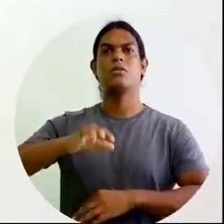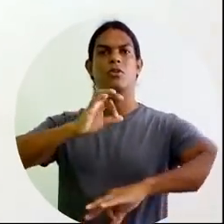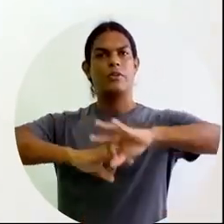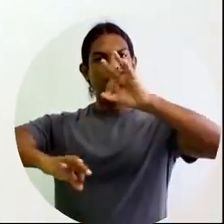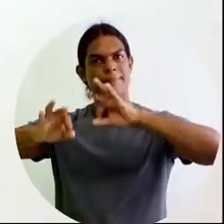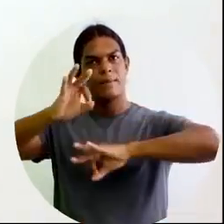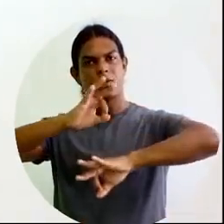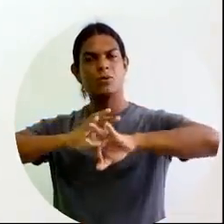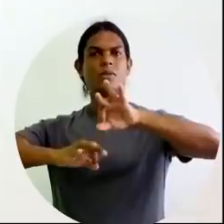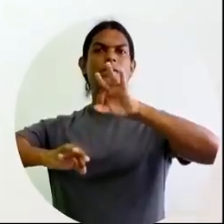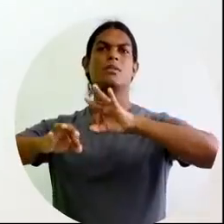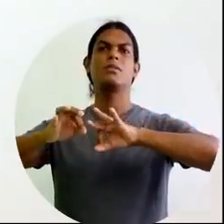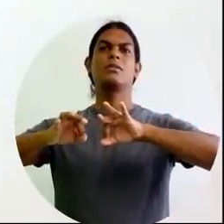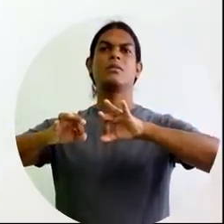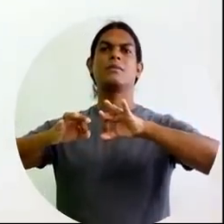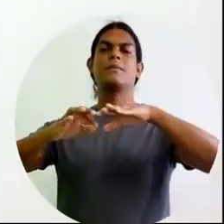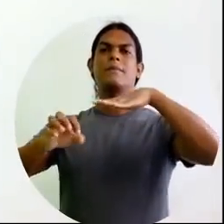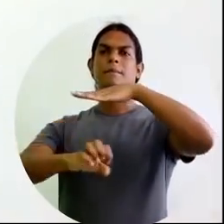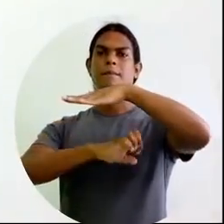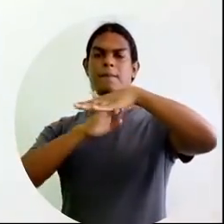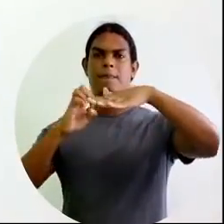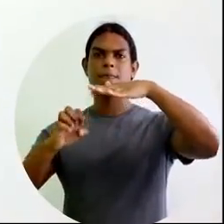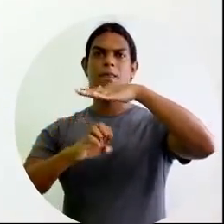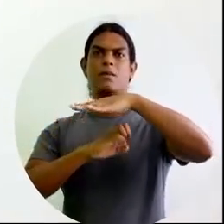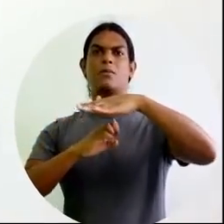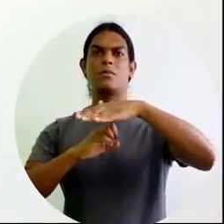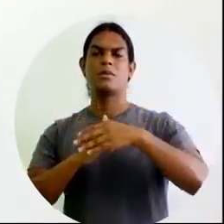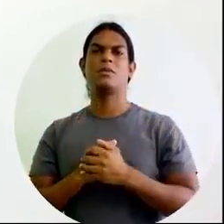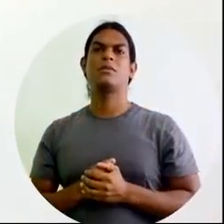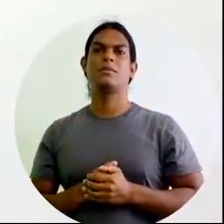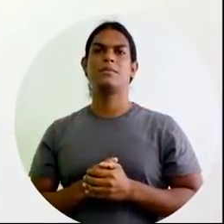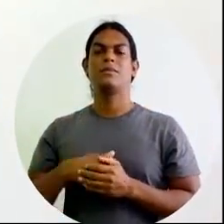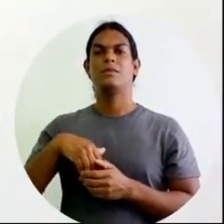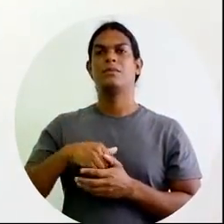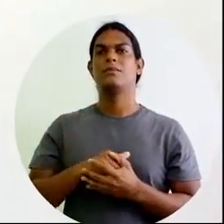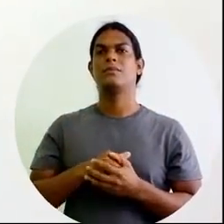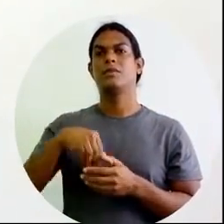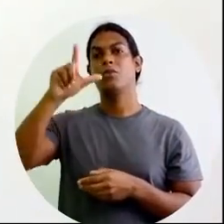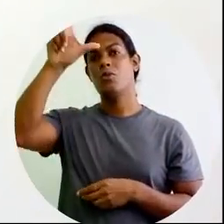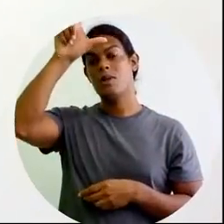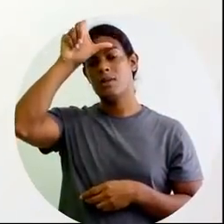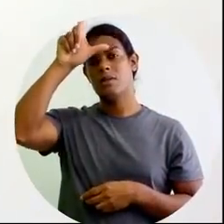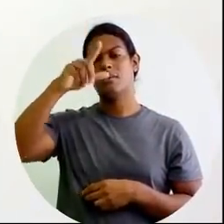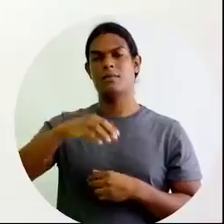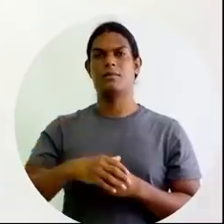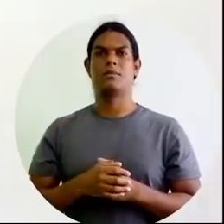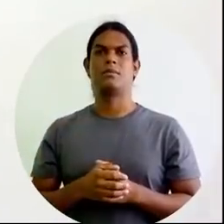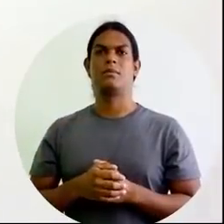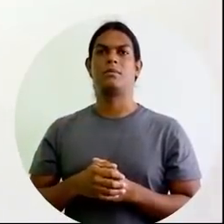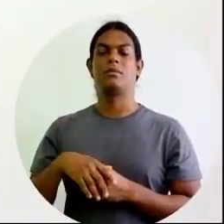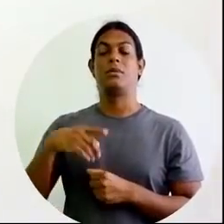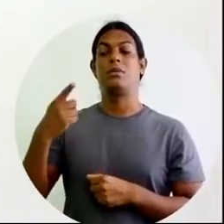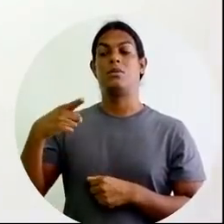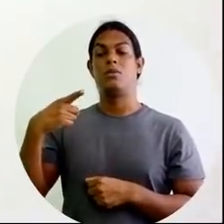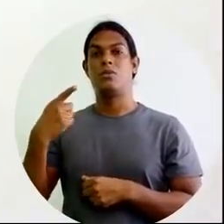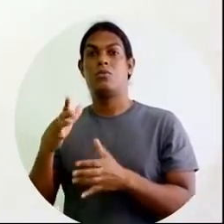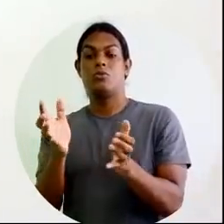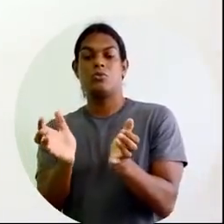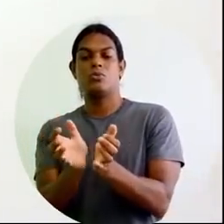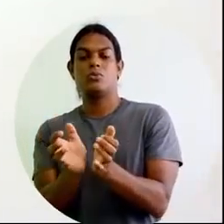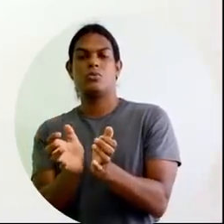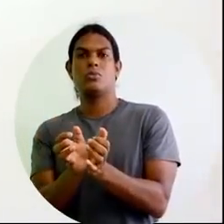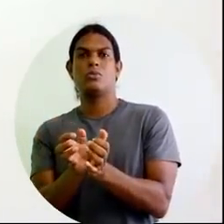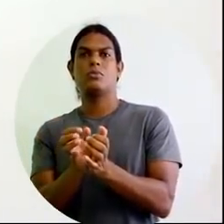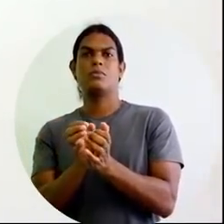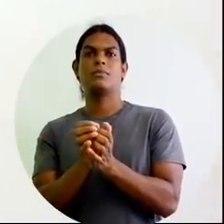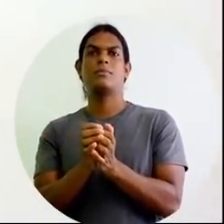que são comandados por alguma pessoa, por um líder. Do outro lado, nós temos o grupos